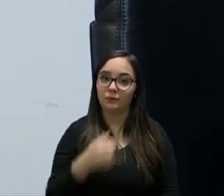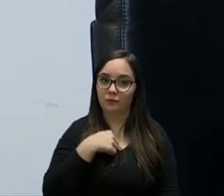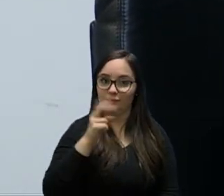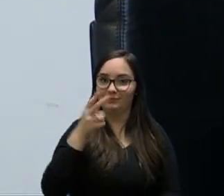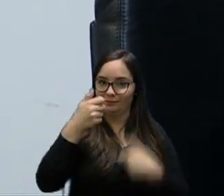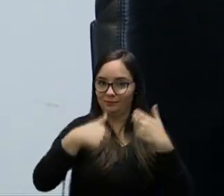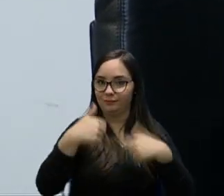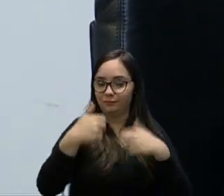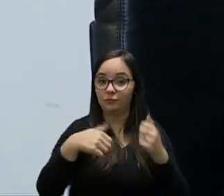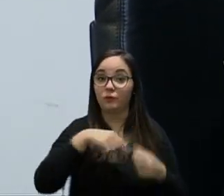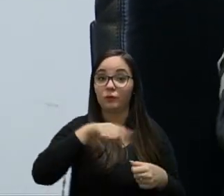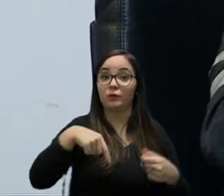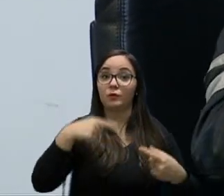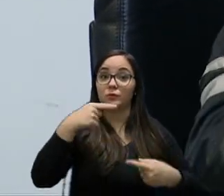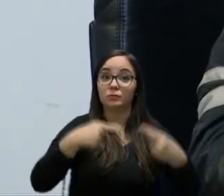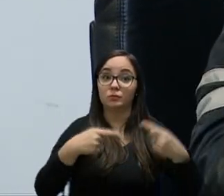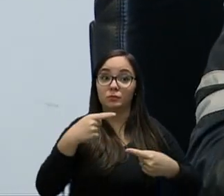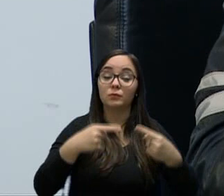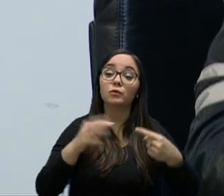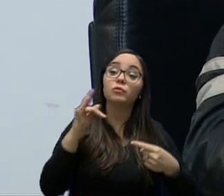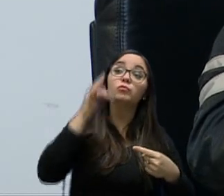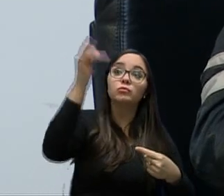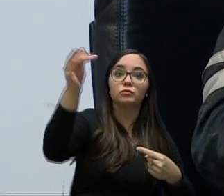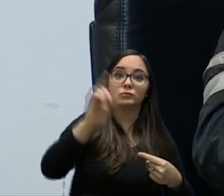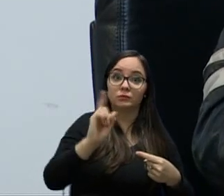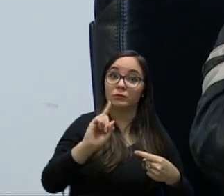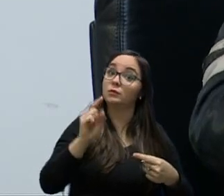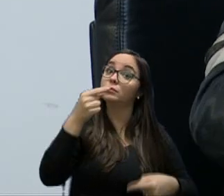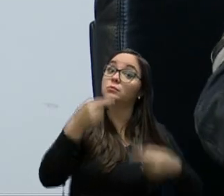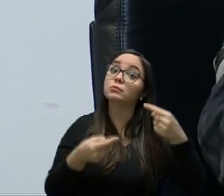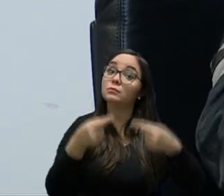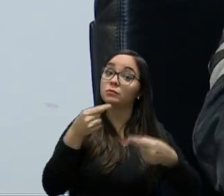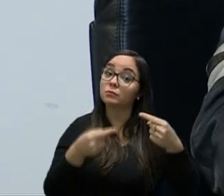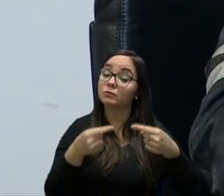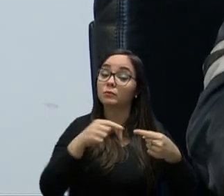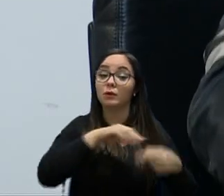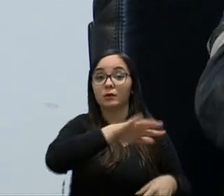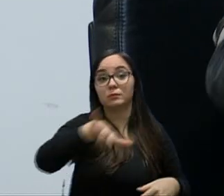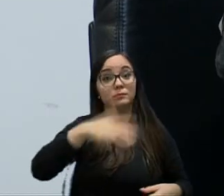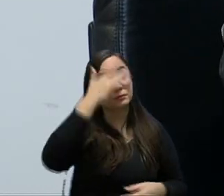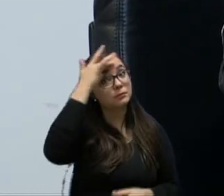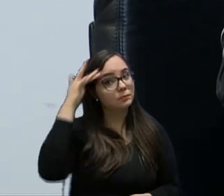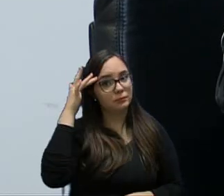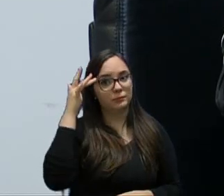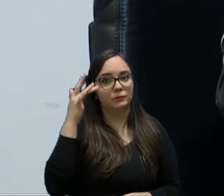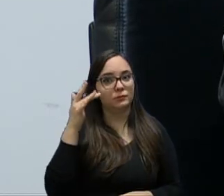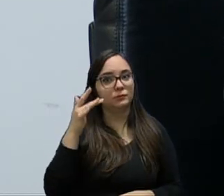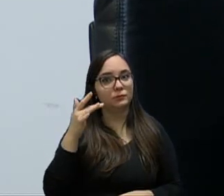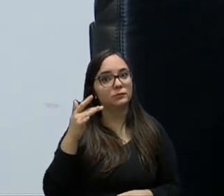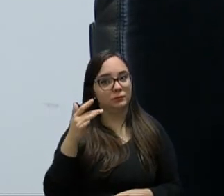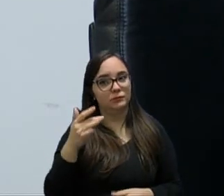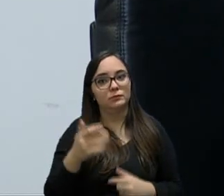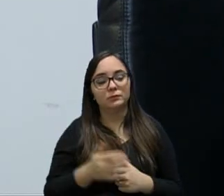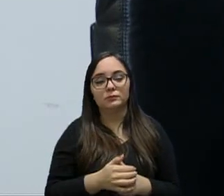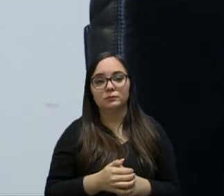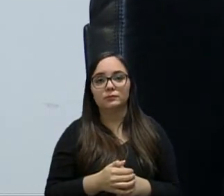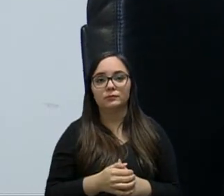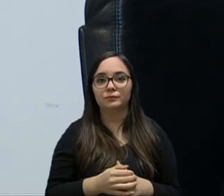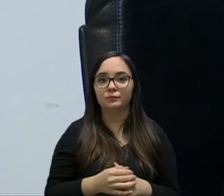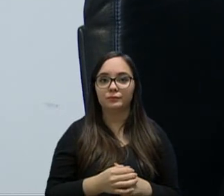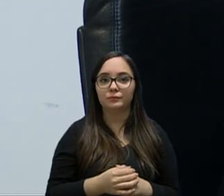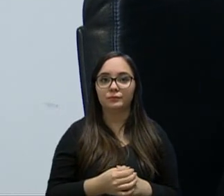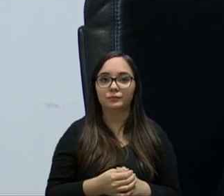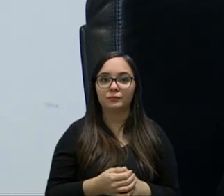isso a gente não faz política para as próximas eleições a gente tem que fazer política para as próximas gerações com certas o e esses